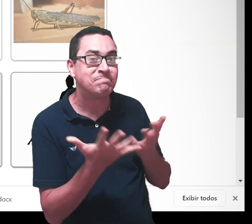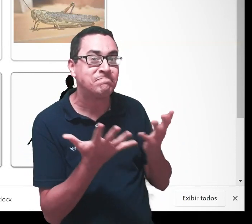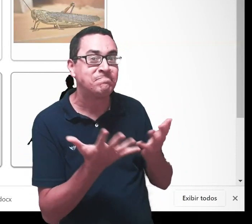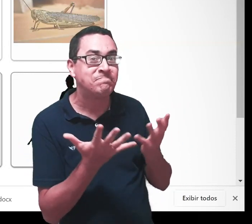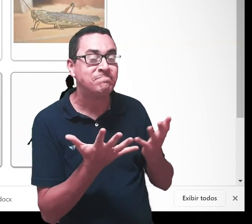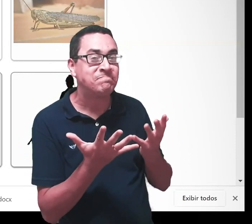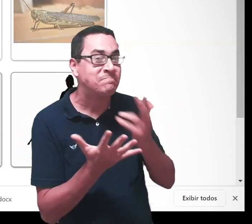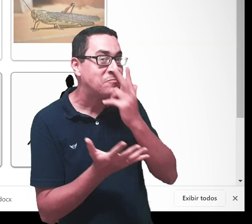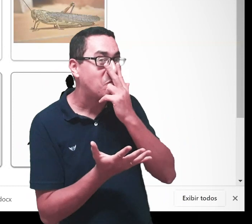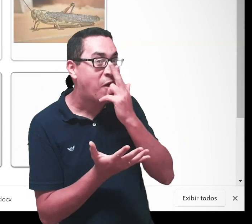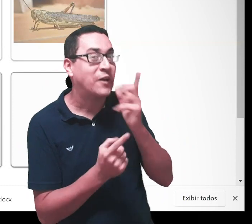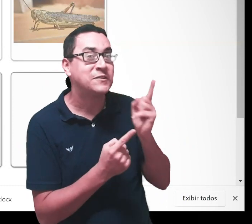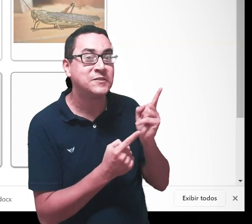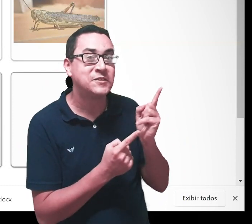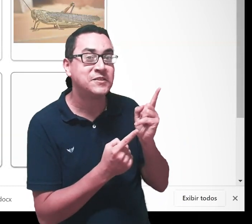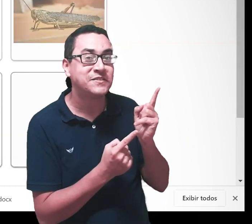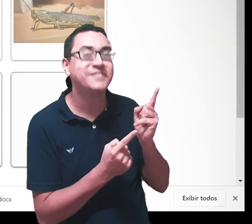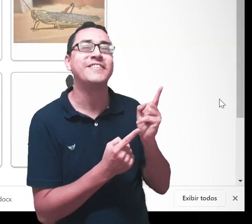Eu acho que é aqui, hein?